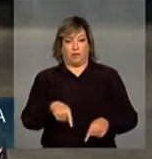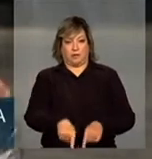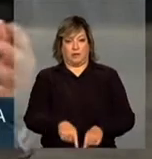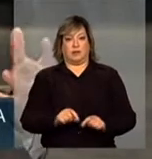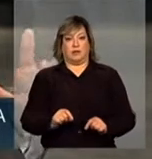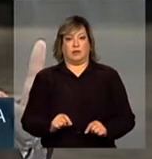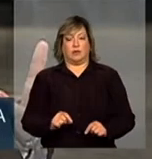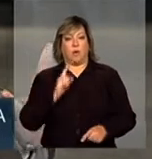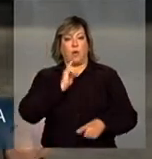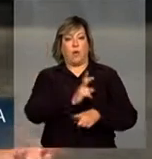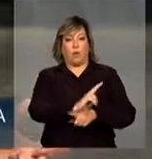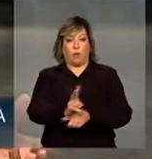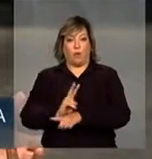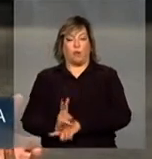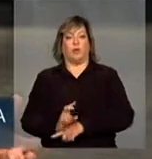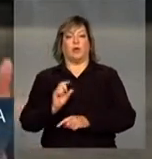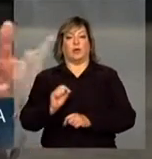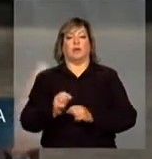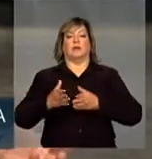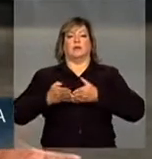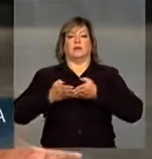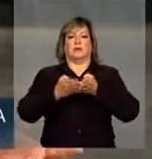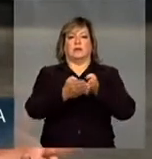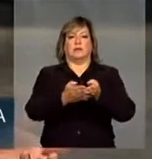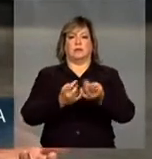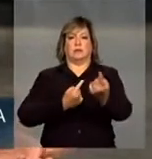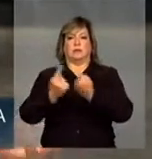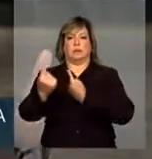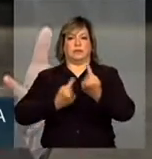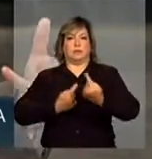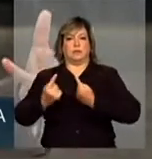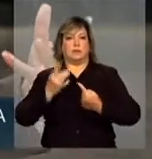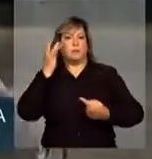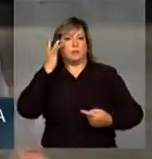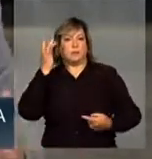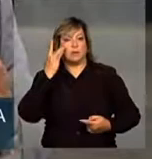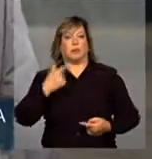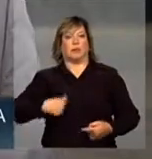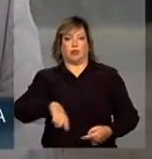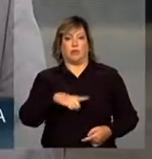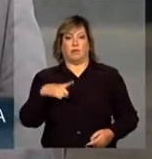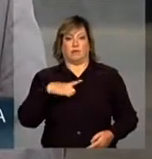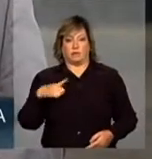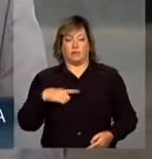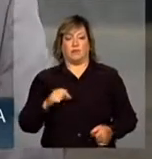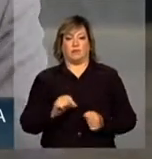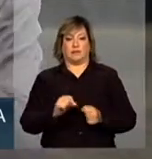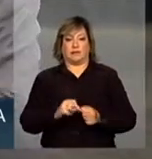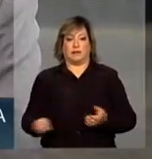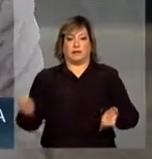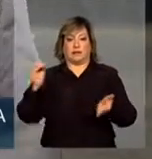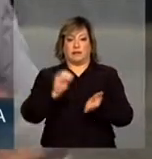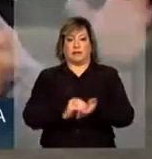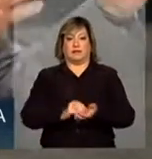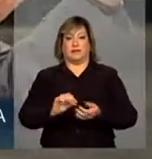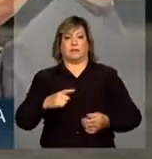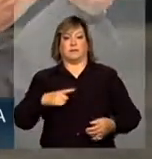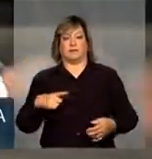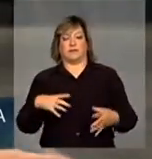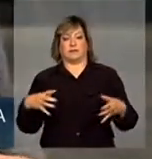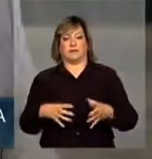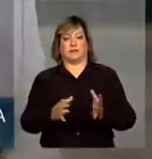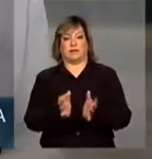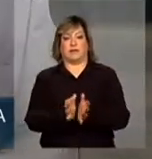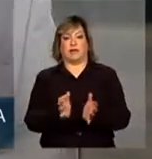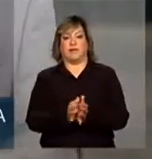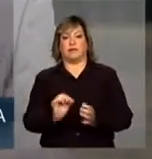o controle de tráfego marítimo inteligente. Nós vamos introduzir nos nossos portos a carga inteligente. O porto de papel já é